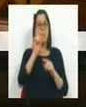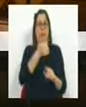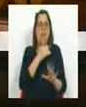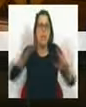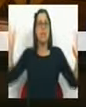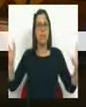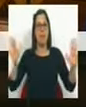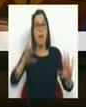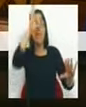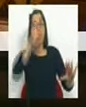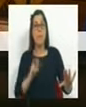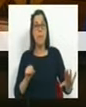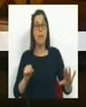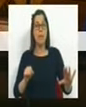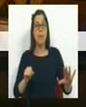decidir.